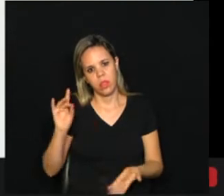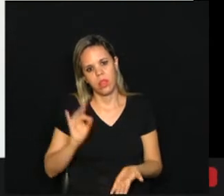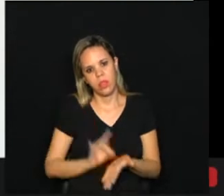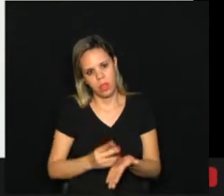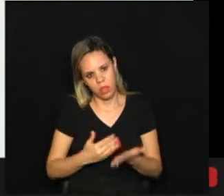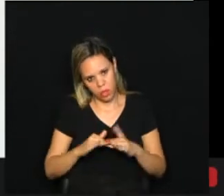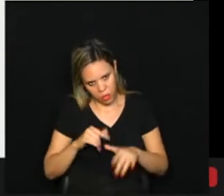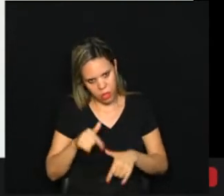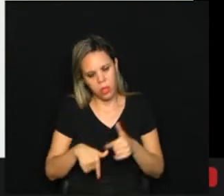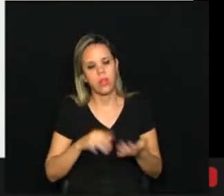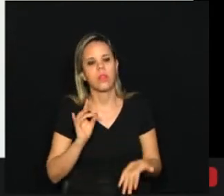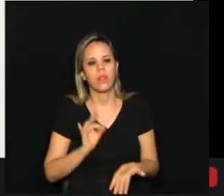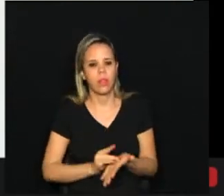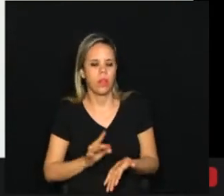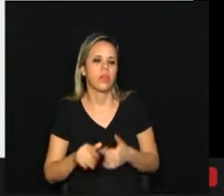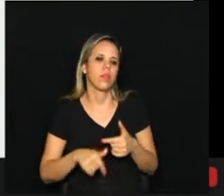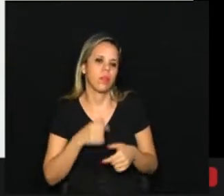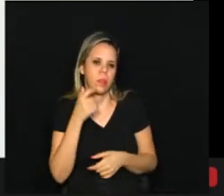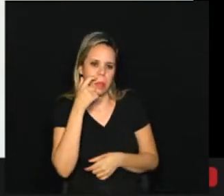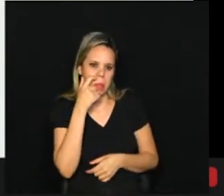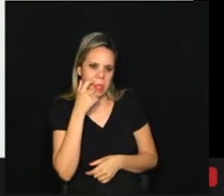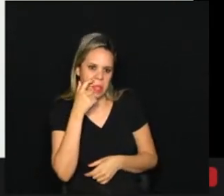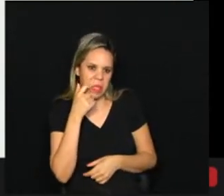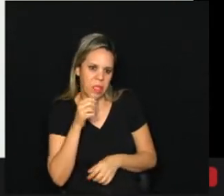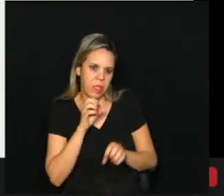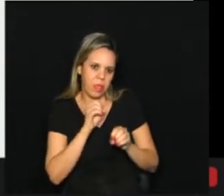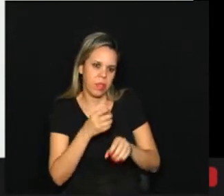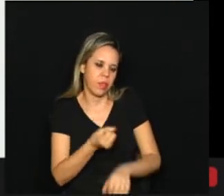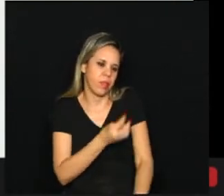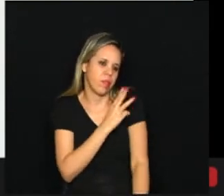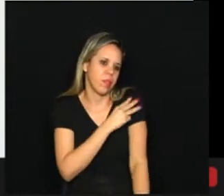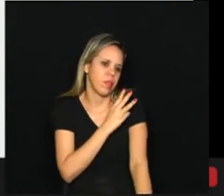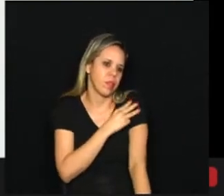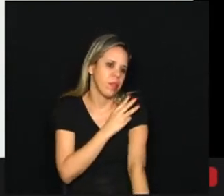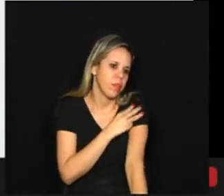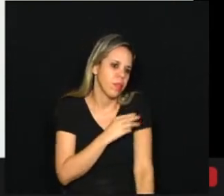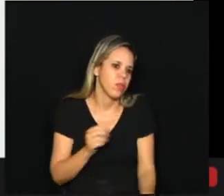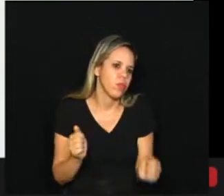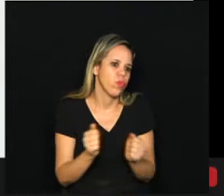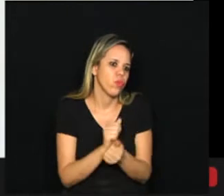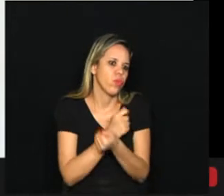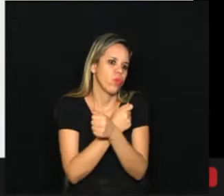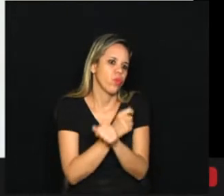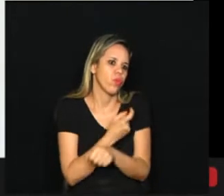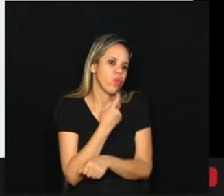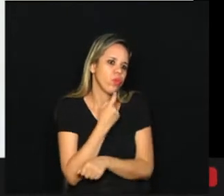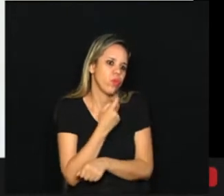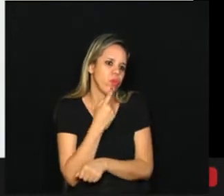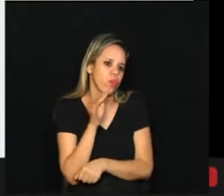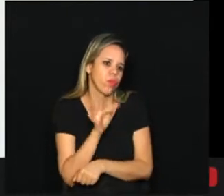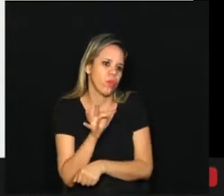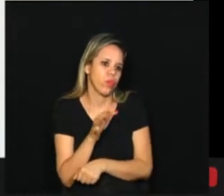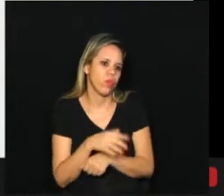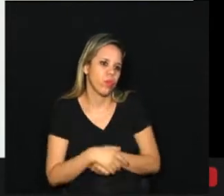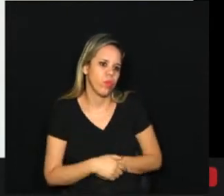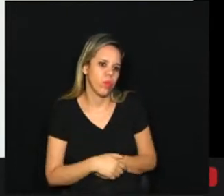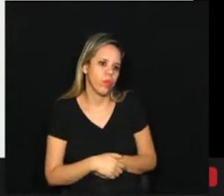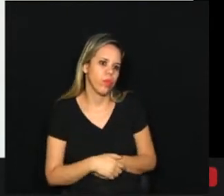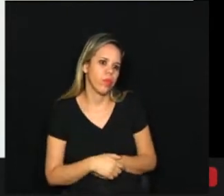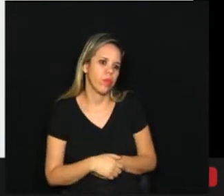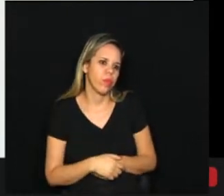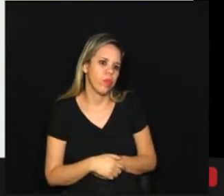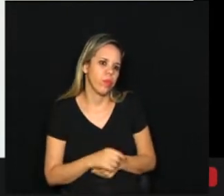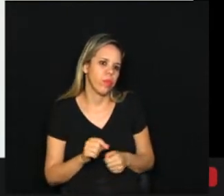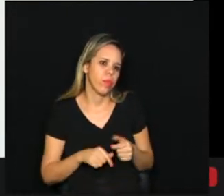escola estava realmente fazendo um trabalho com o ensino médio, junto com a PUC Campinas, uma faculdade aqui de Campinas, e ela estava